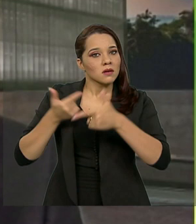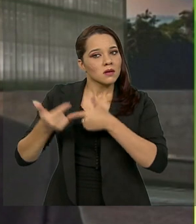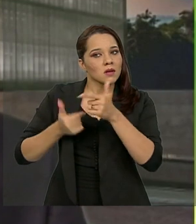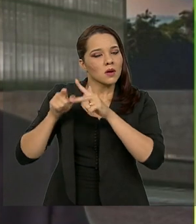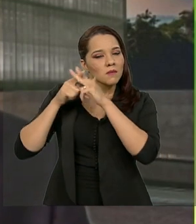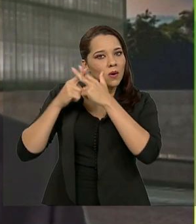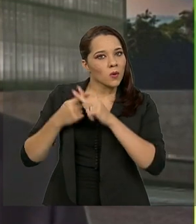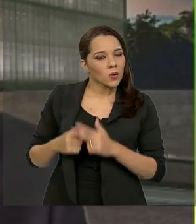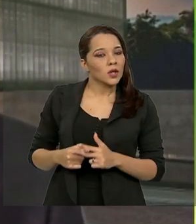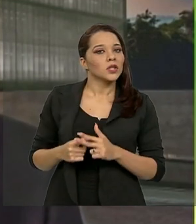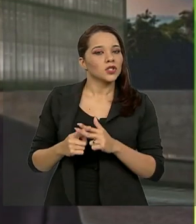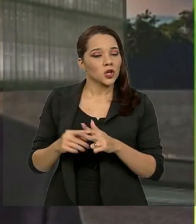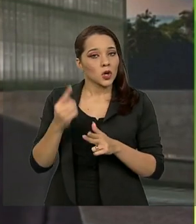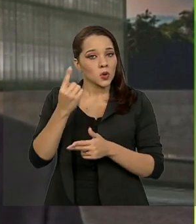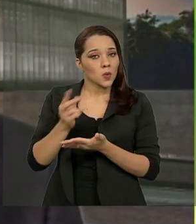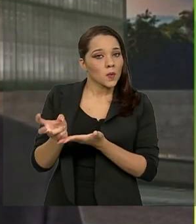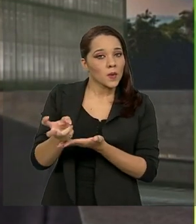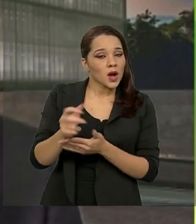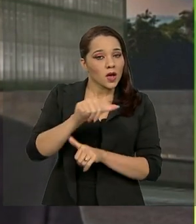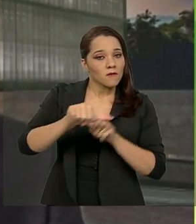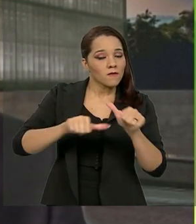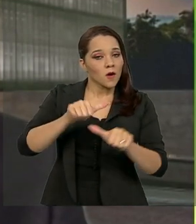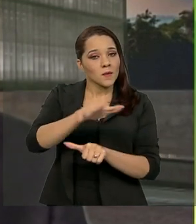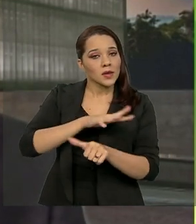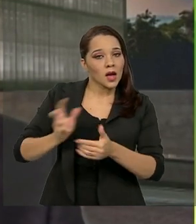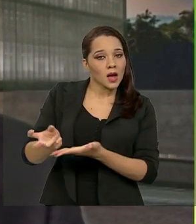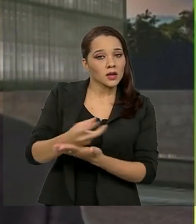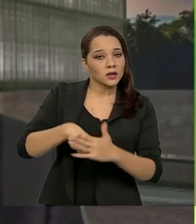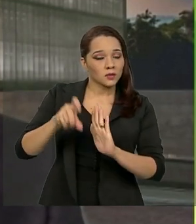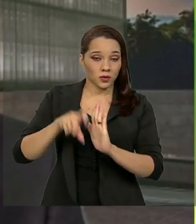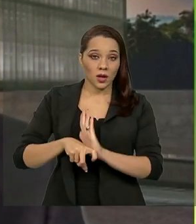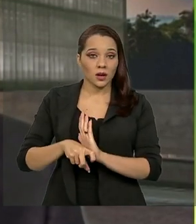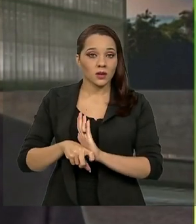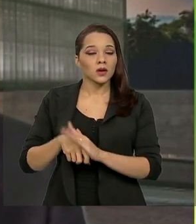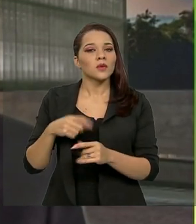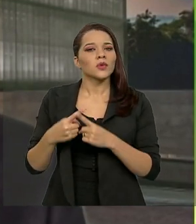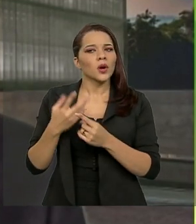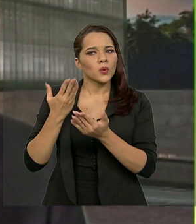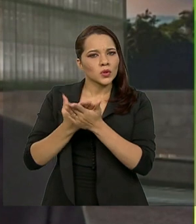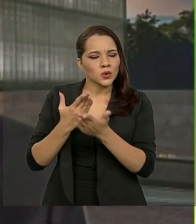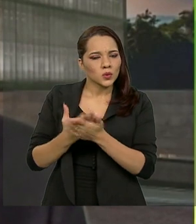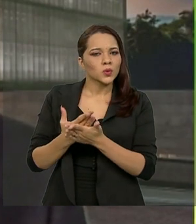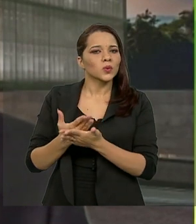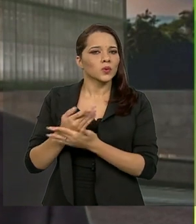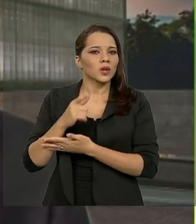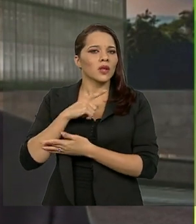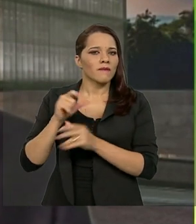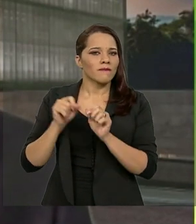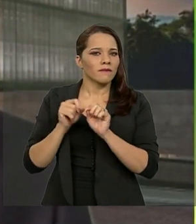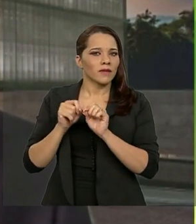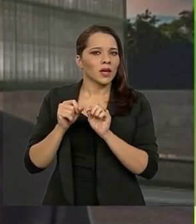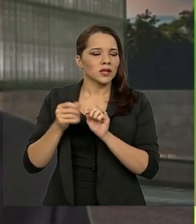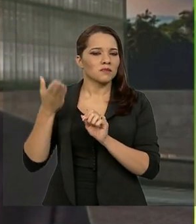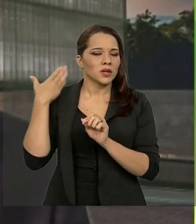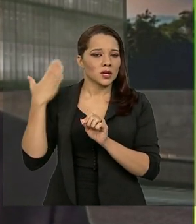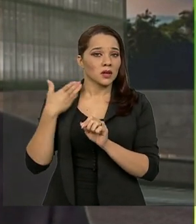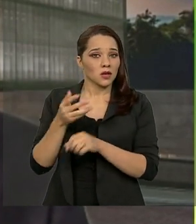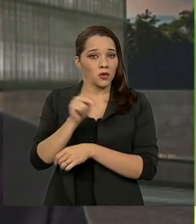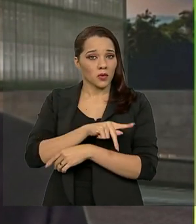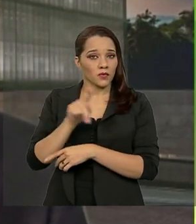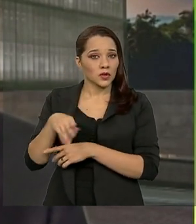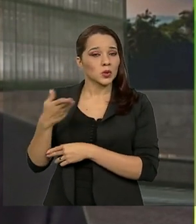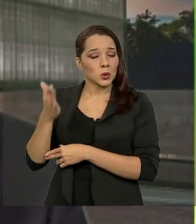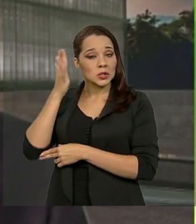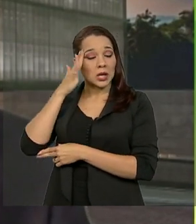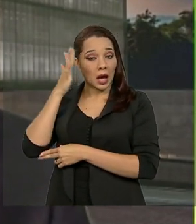corrigir numa reforma tributária. Até porque o estudo que fizemos, e o professor Fossati